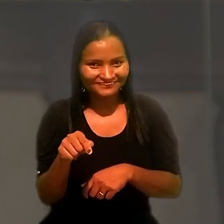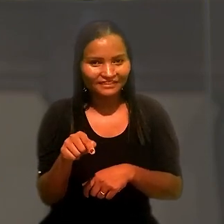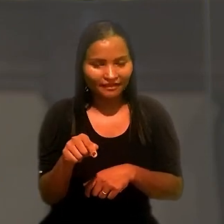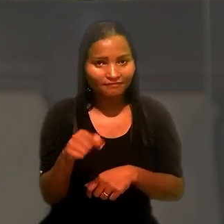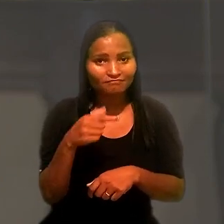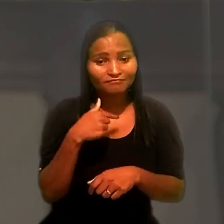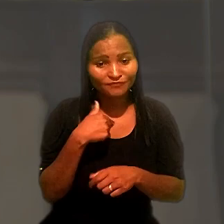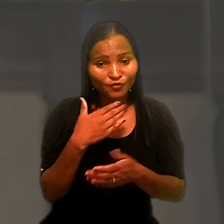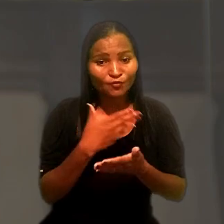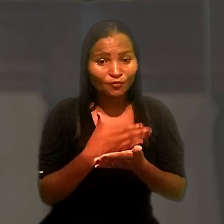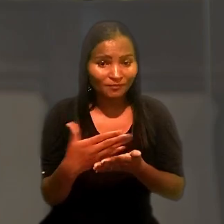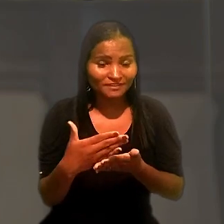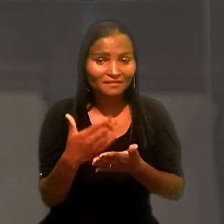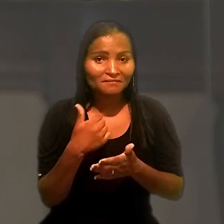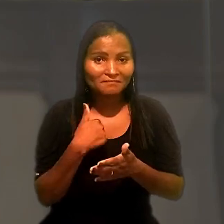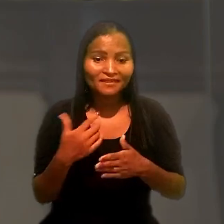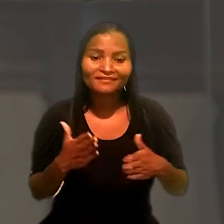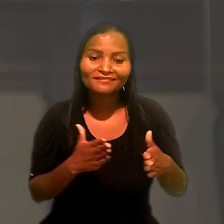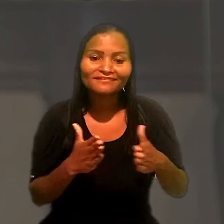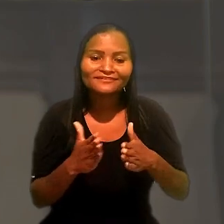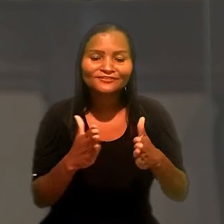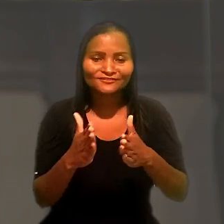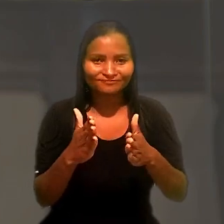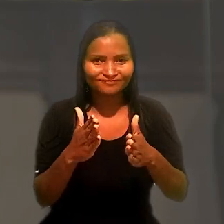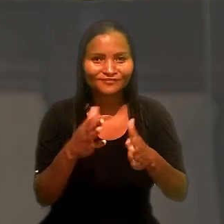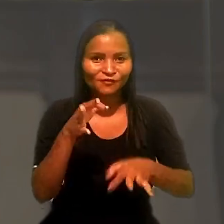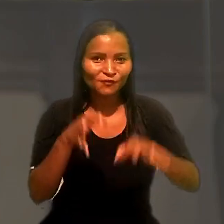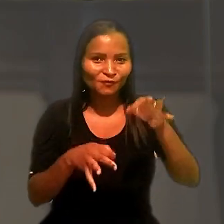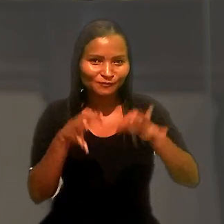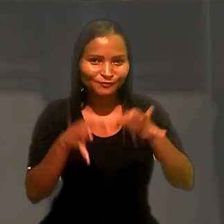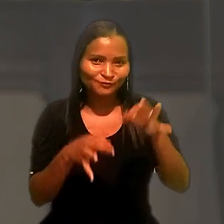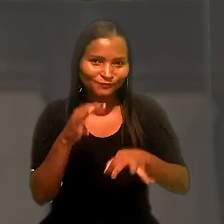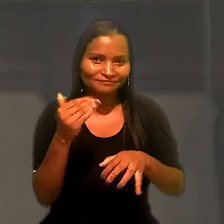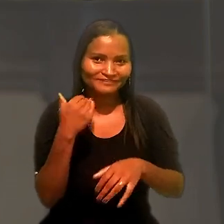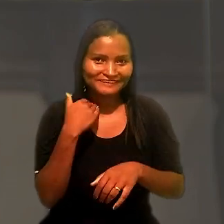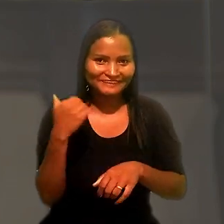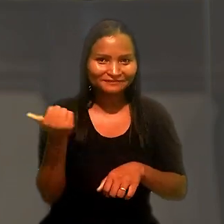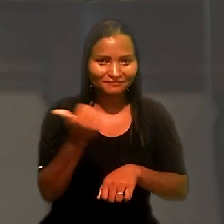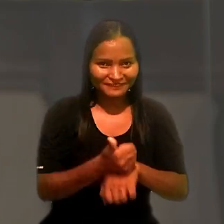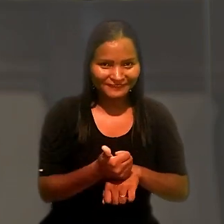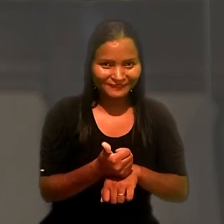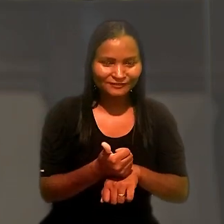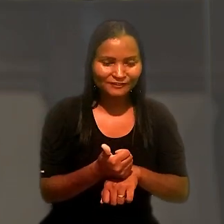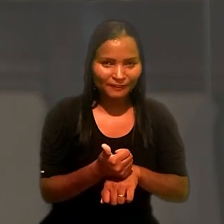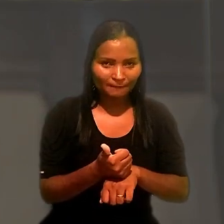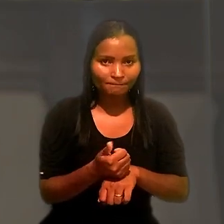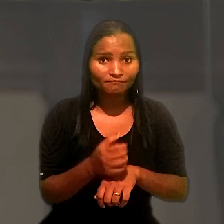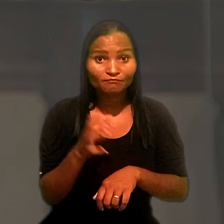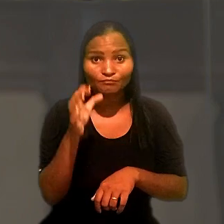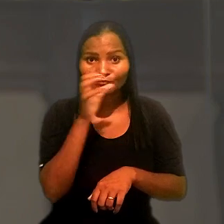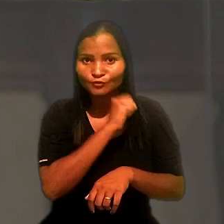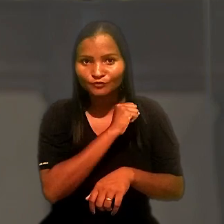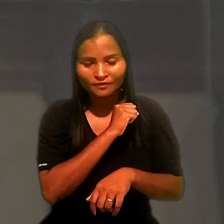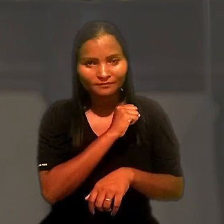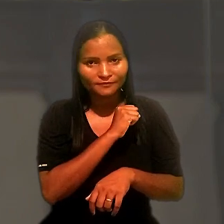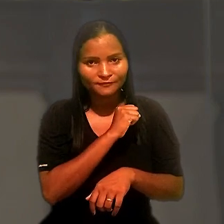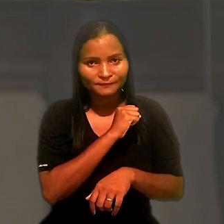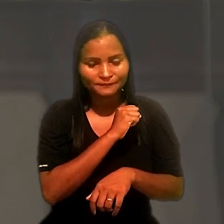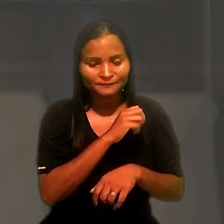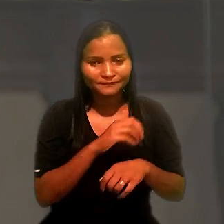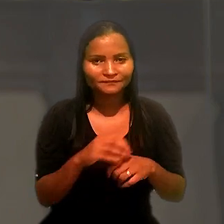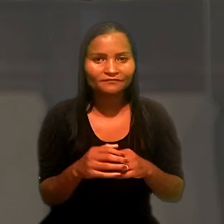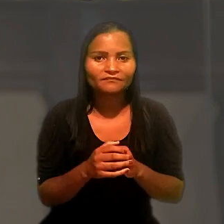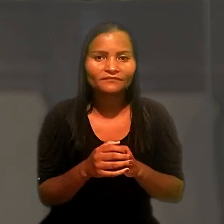substituto. E aí comecei a minha trajetória, né, como juiz-presidente. Muito rápida.